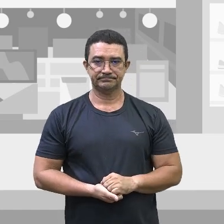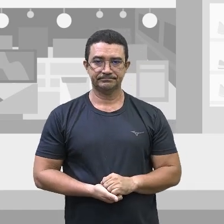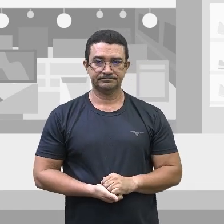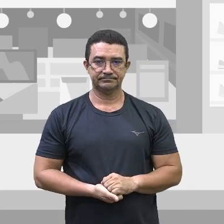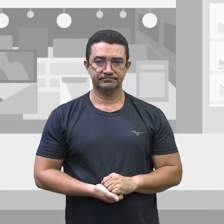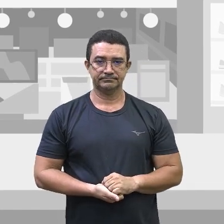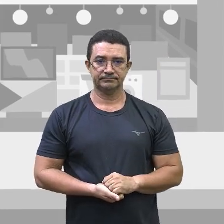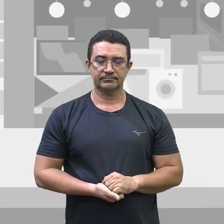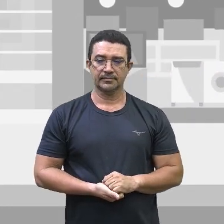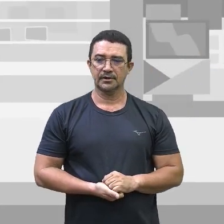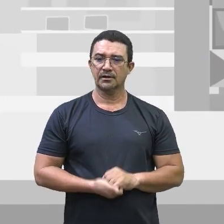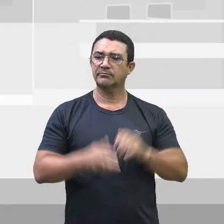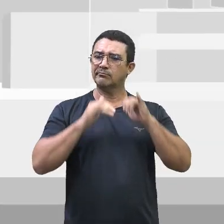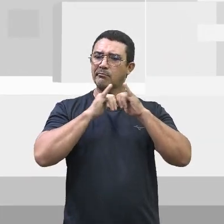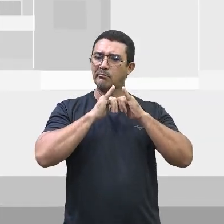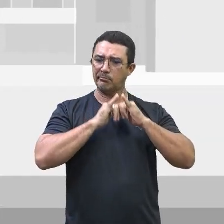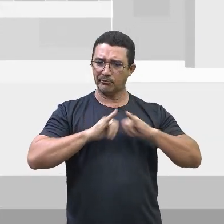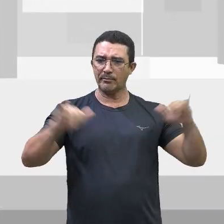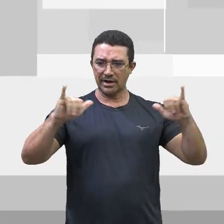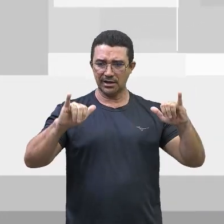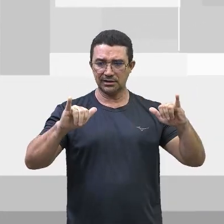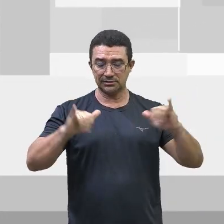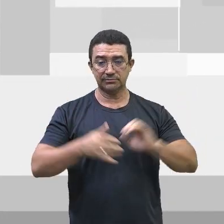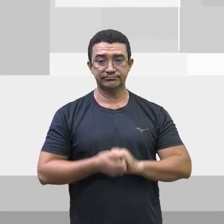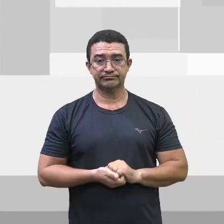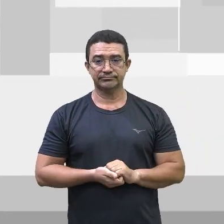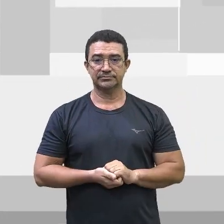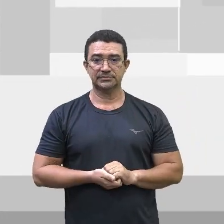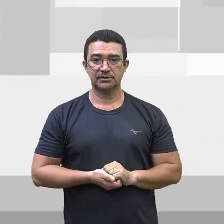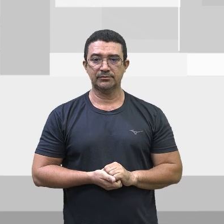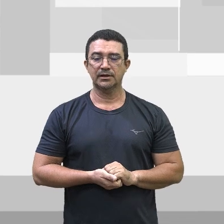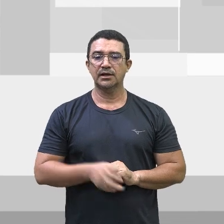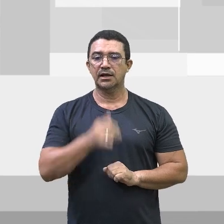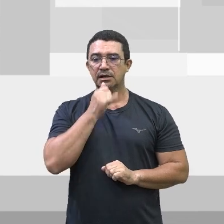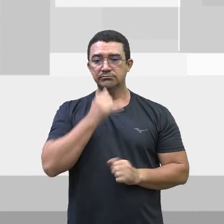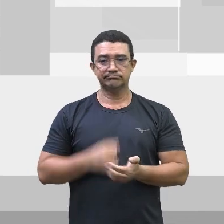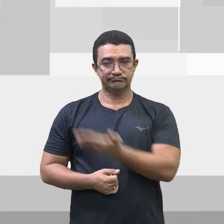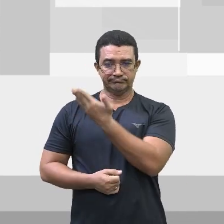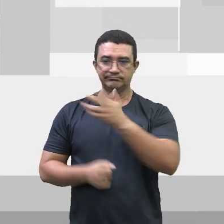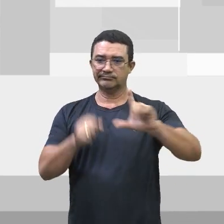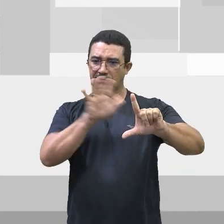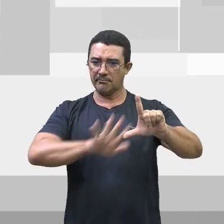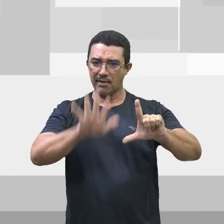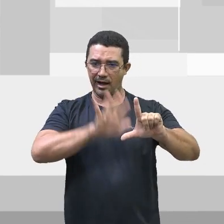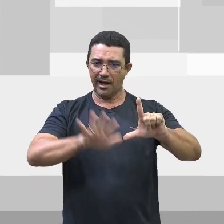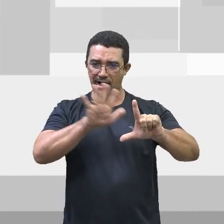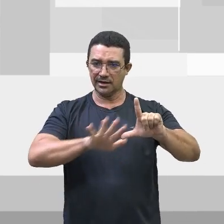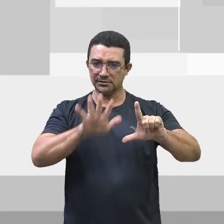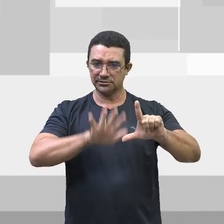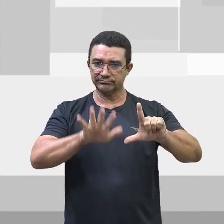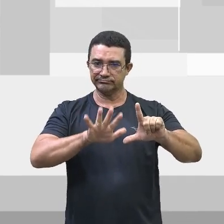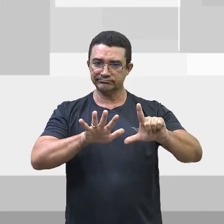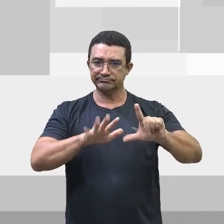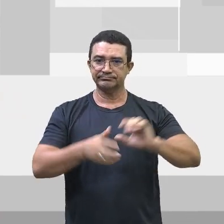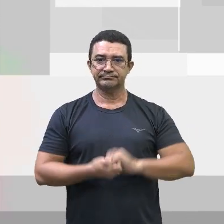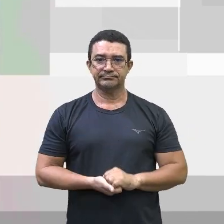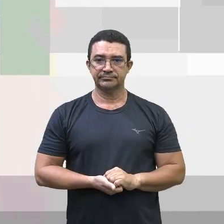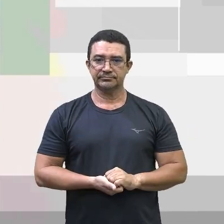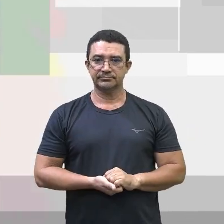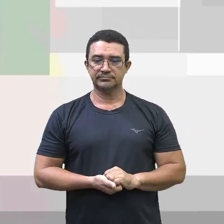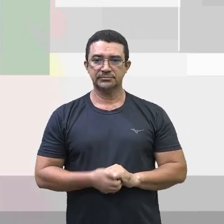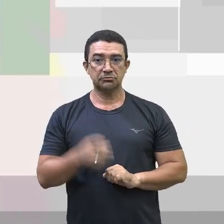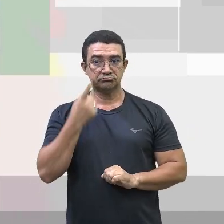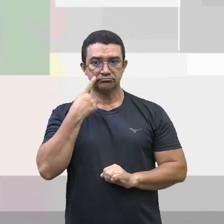Olha só, a propaganda então, né, a propaganda é a alma do negócio, nós vemos, olha só, uma imagem, a propaganda passando e como ela modifica então a ideia